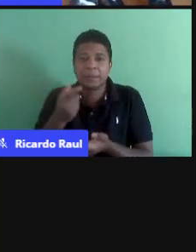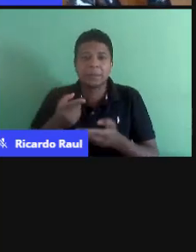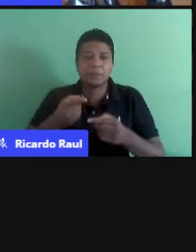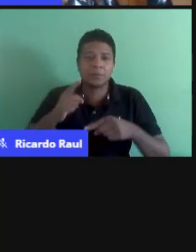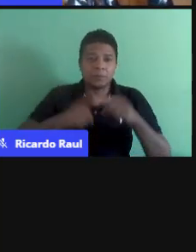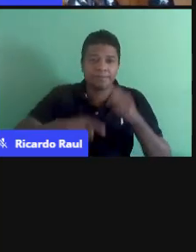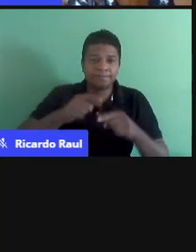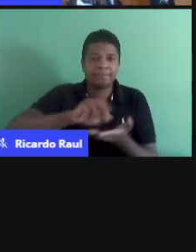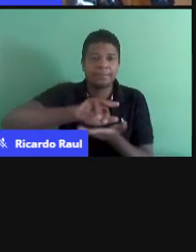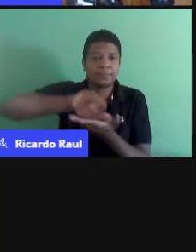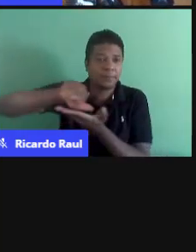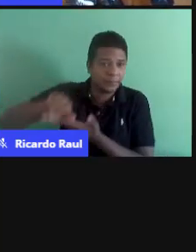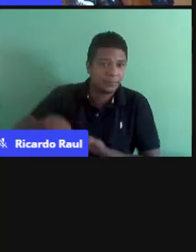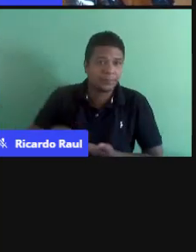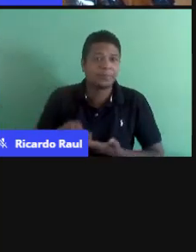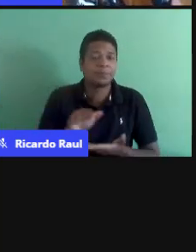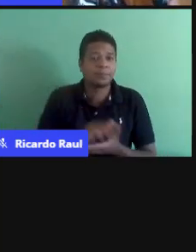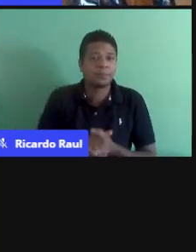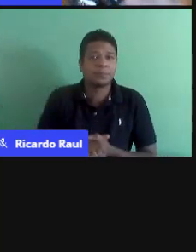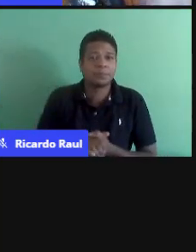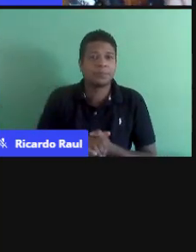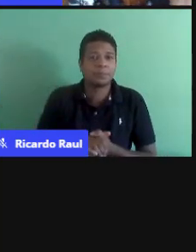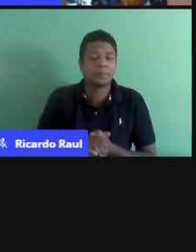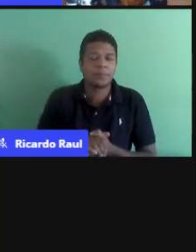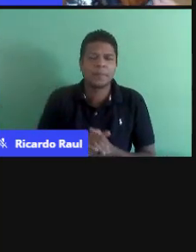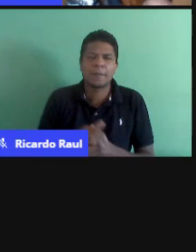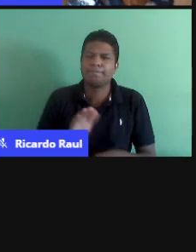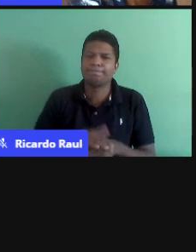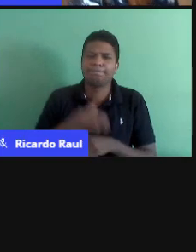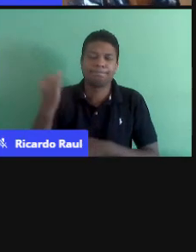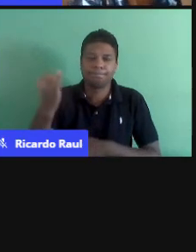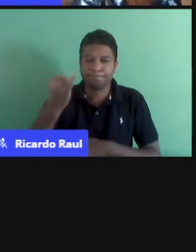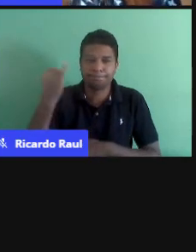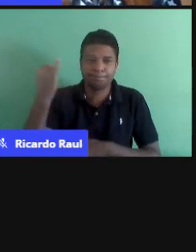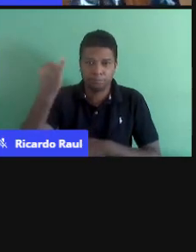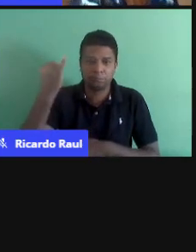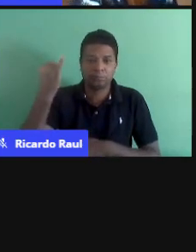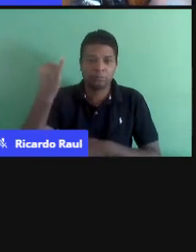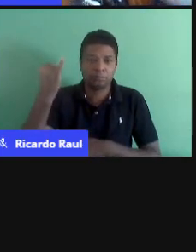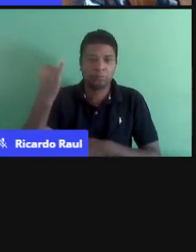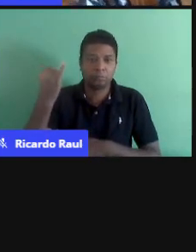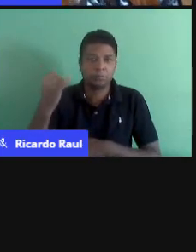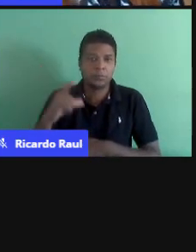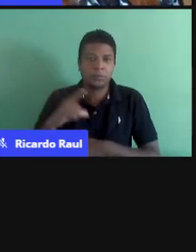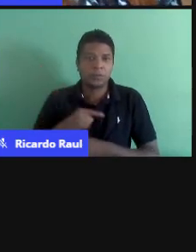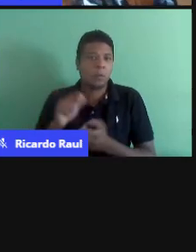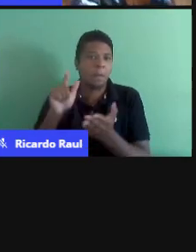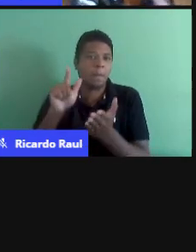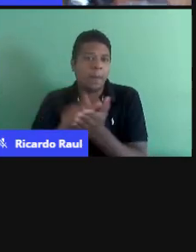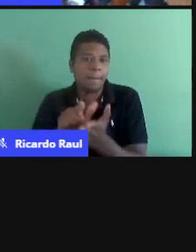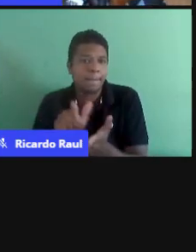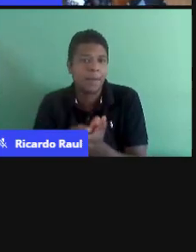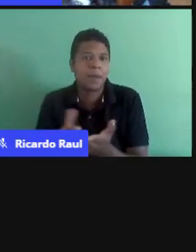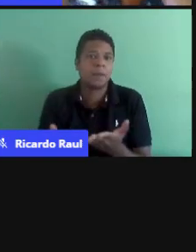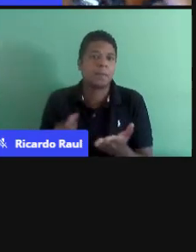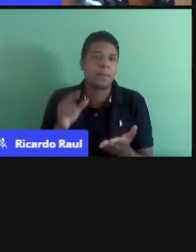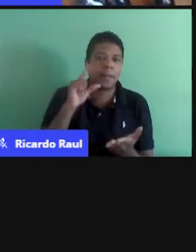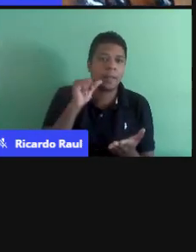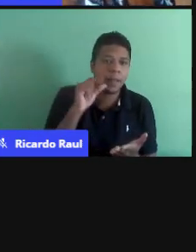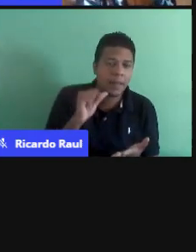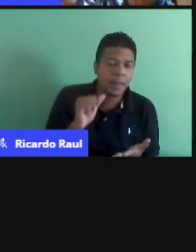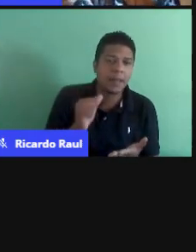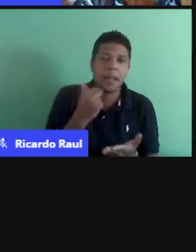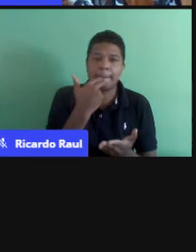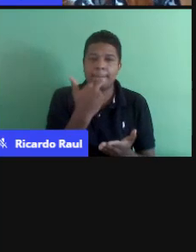de materiais, né? Então, é muito importante disponibilizar não só o papel, um lápis